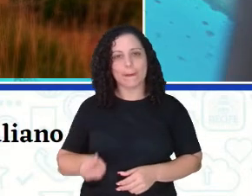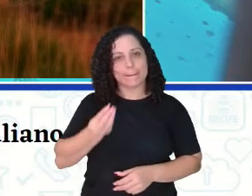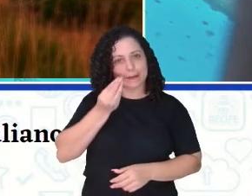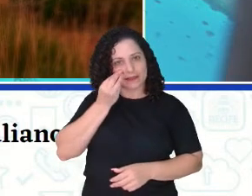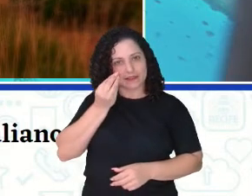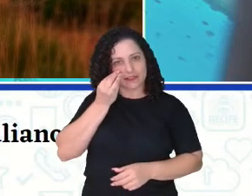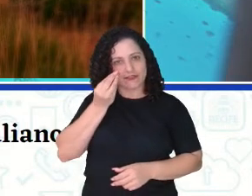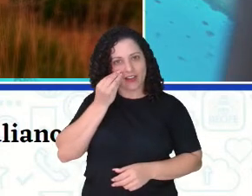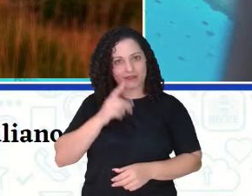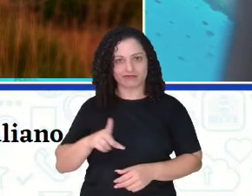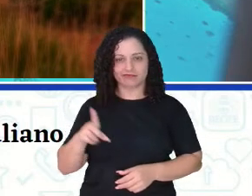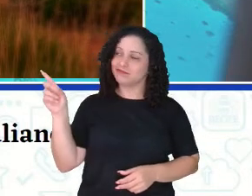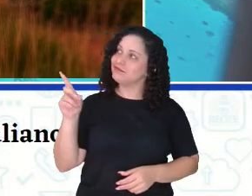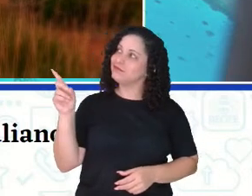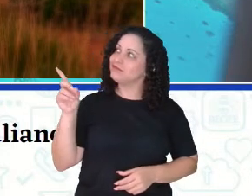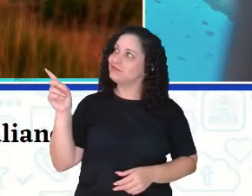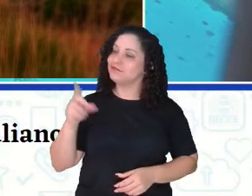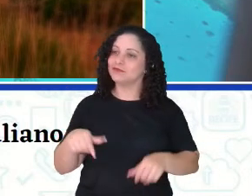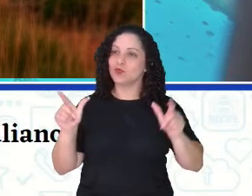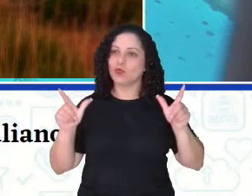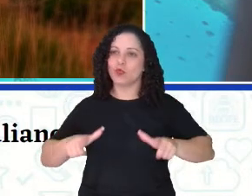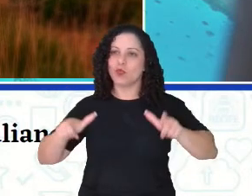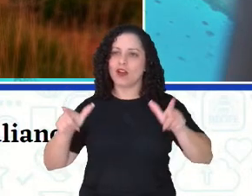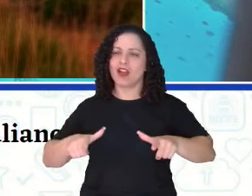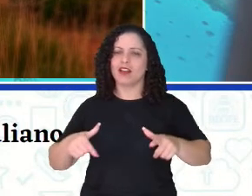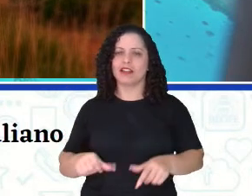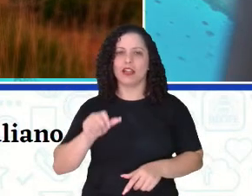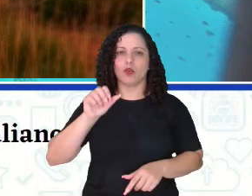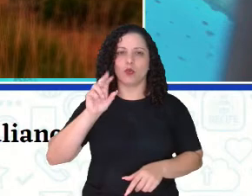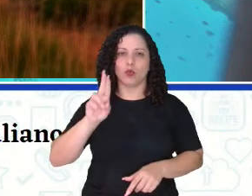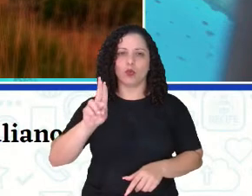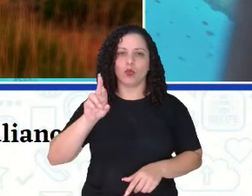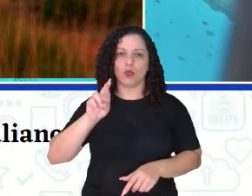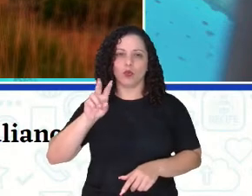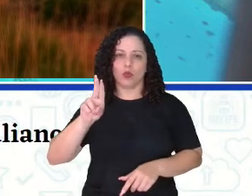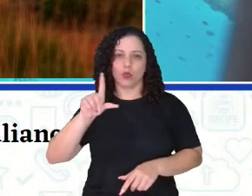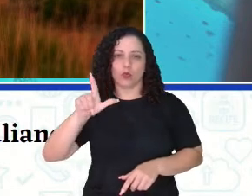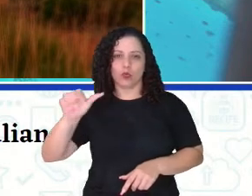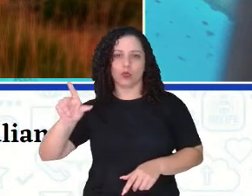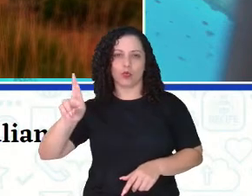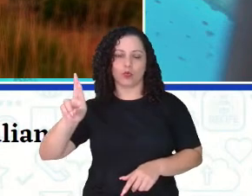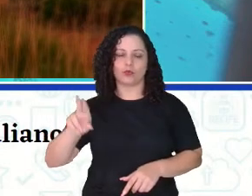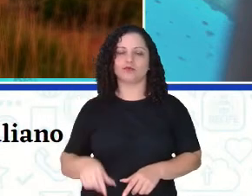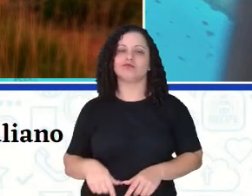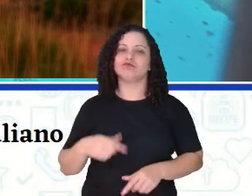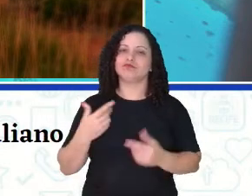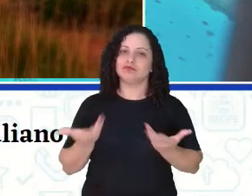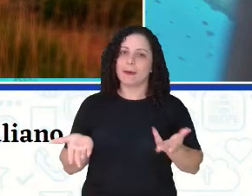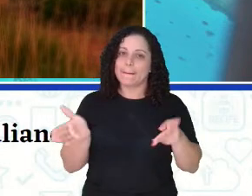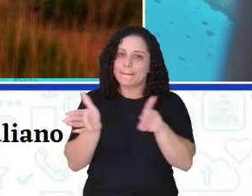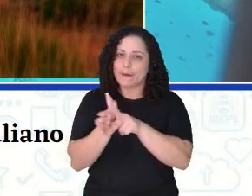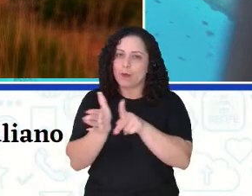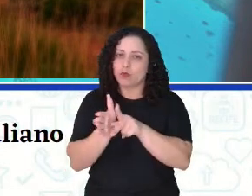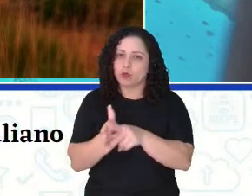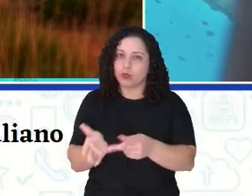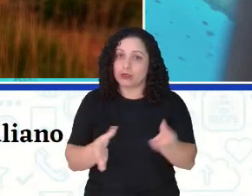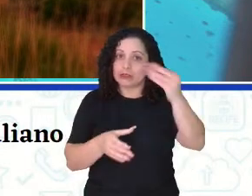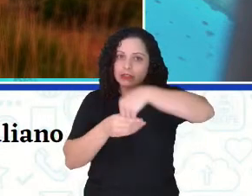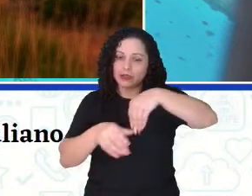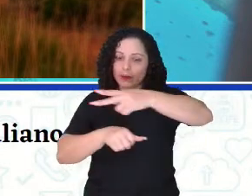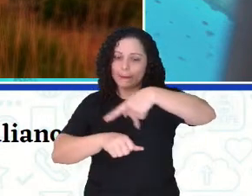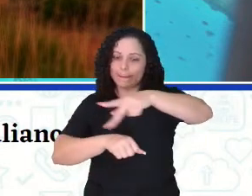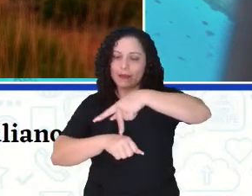né, um lugar chamado Uluru, que é o chamado Outback australiano. Então,